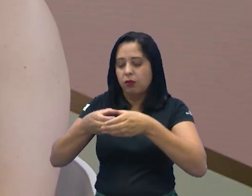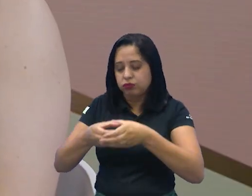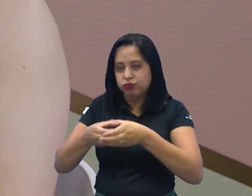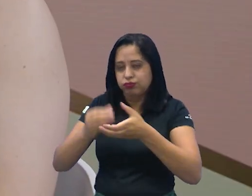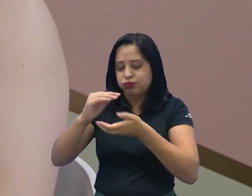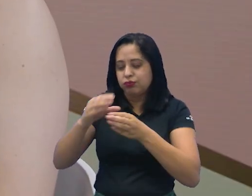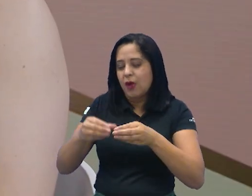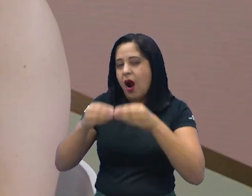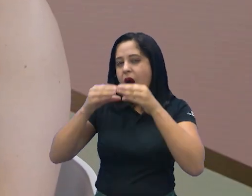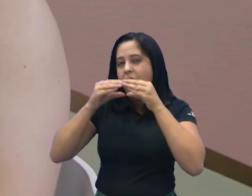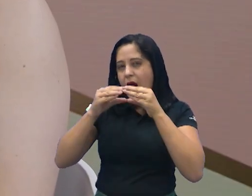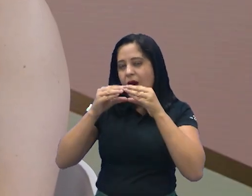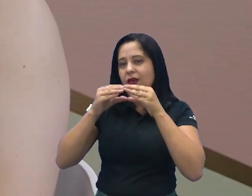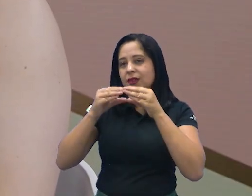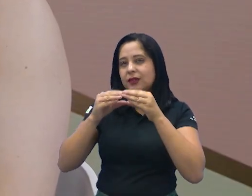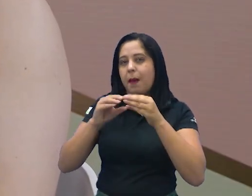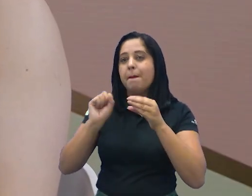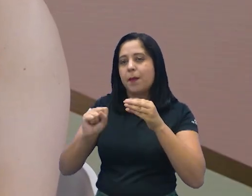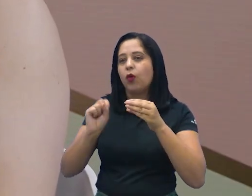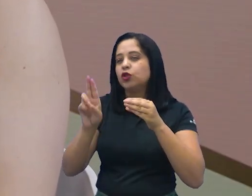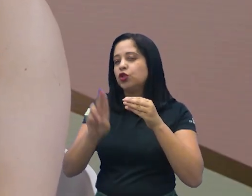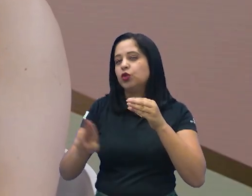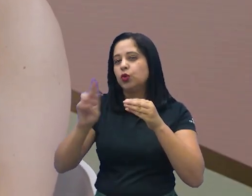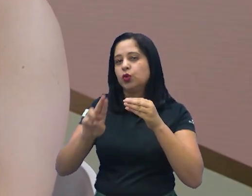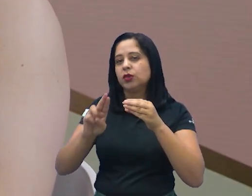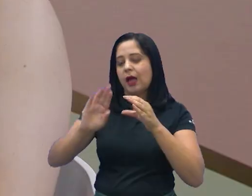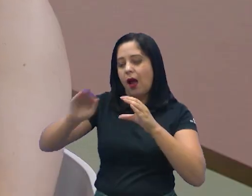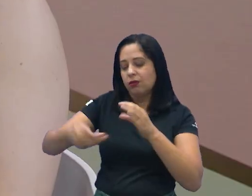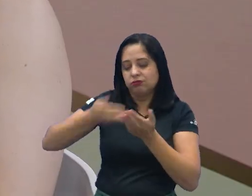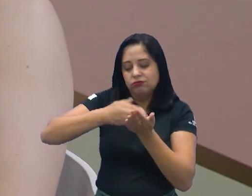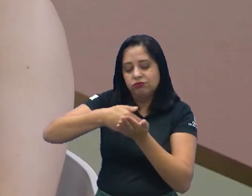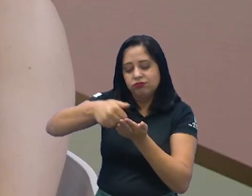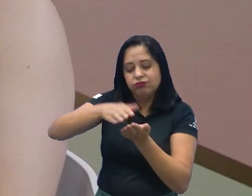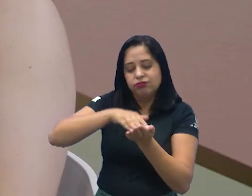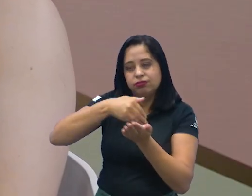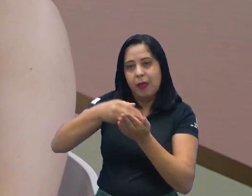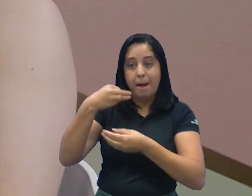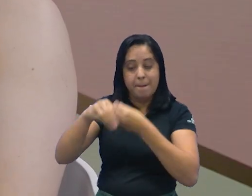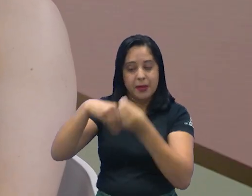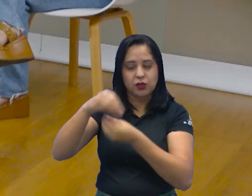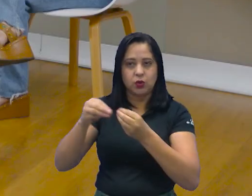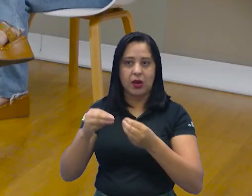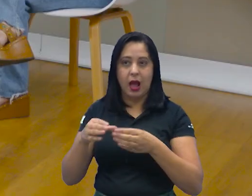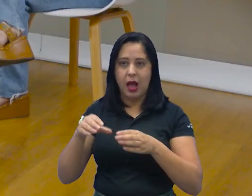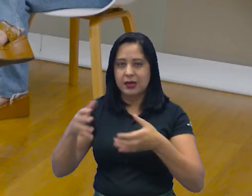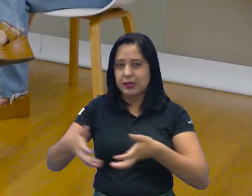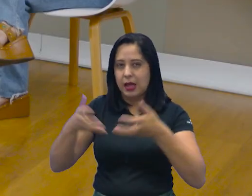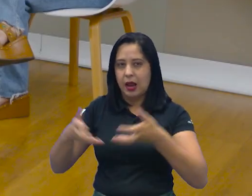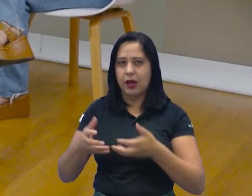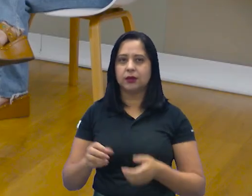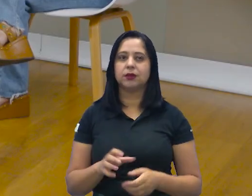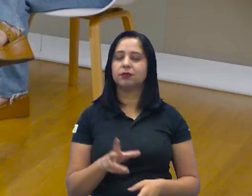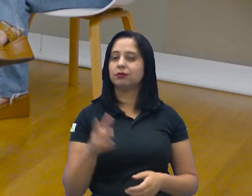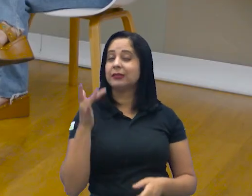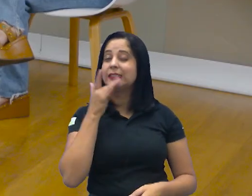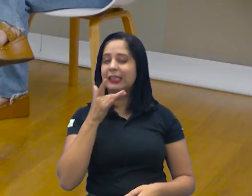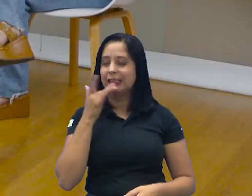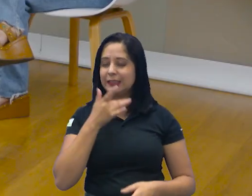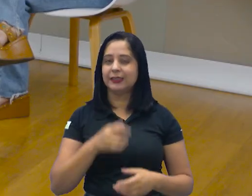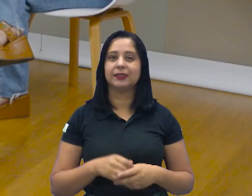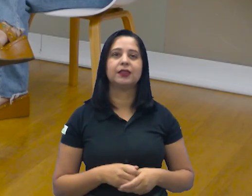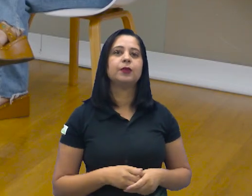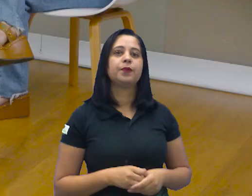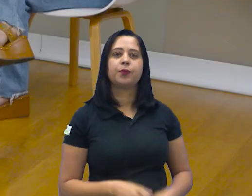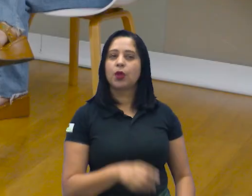pão, passa um requeijão de castanha ali com bastante salada, fica uma delícia também. Olha, saboroso e nutritivo, né? E você contou, a